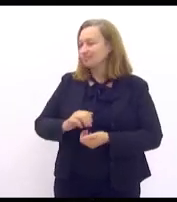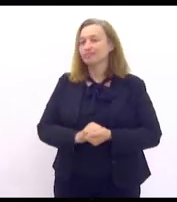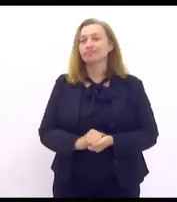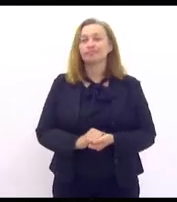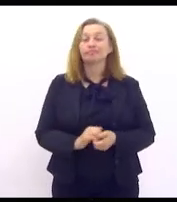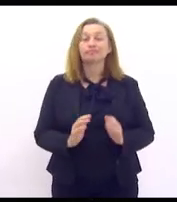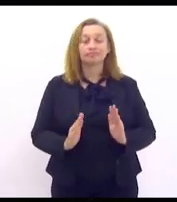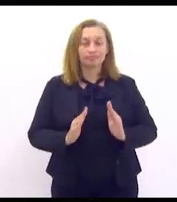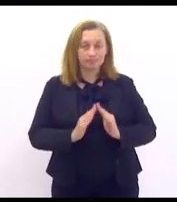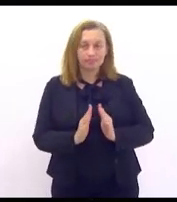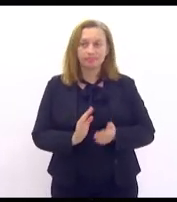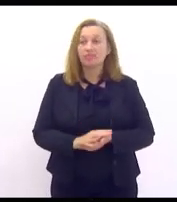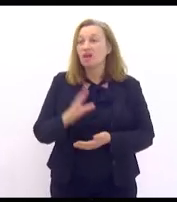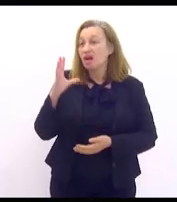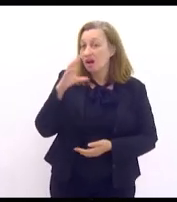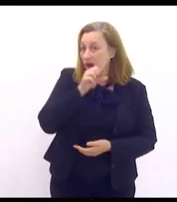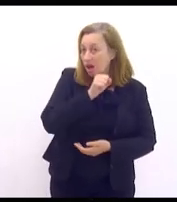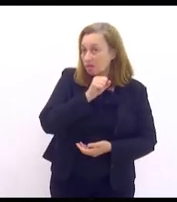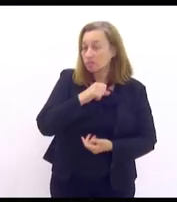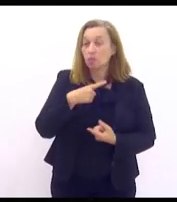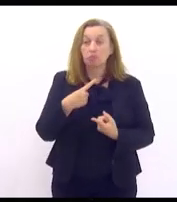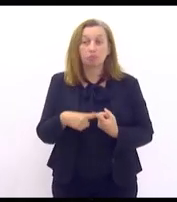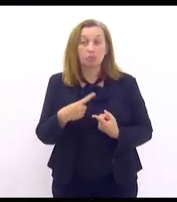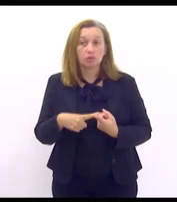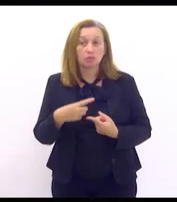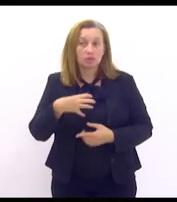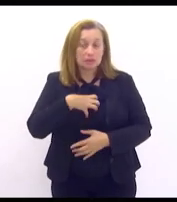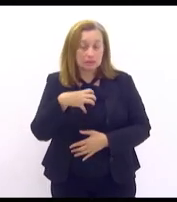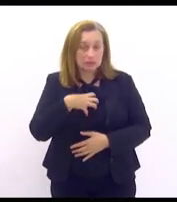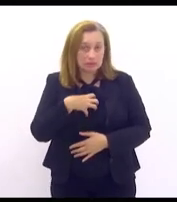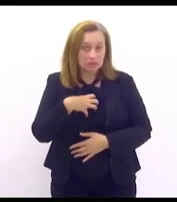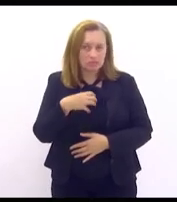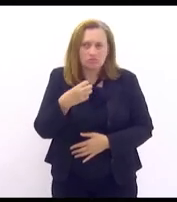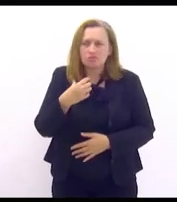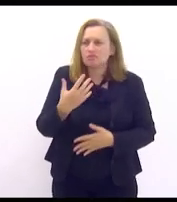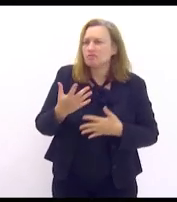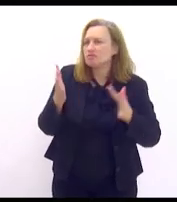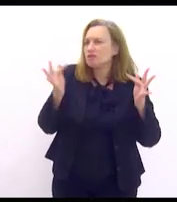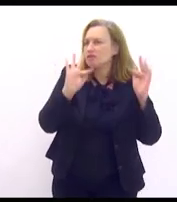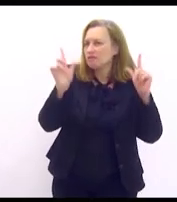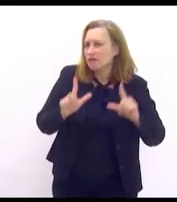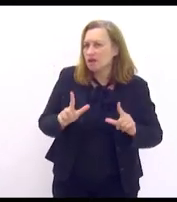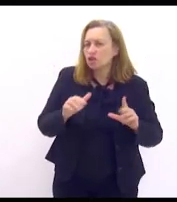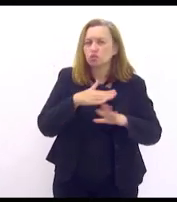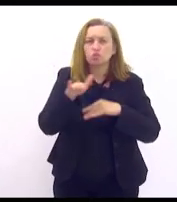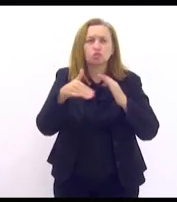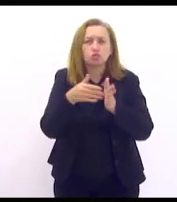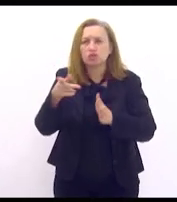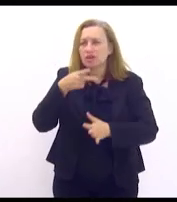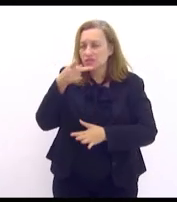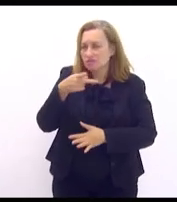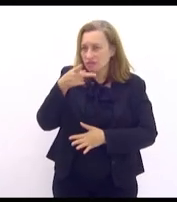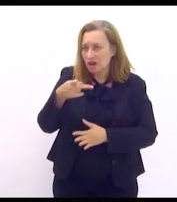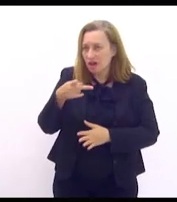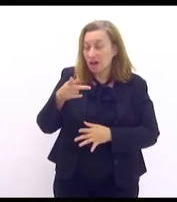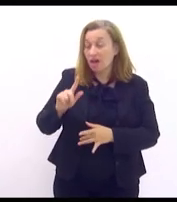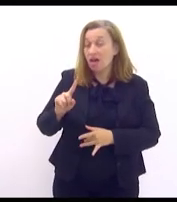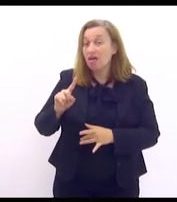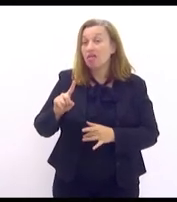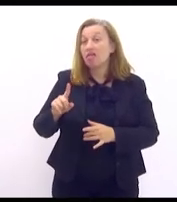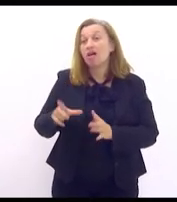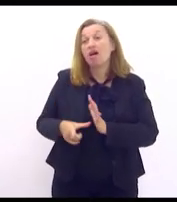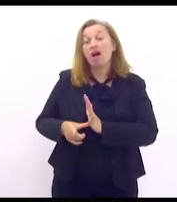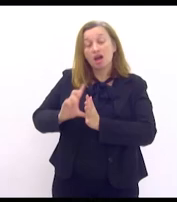dessa casa. Rapidamente, porque eu me sinto muito contemplada com todas as observações que foram feitas